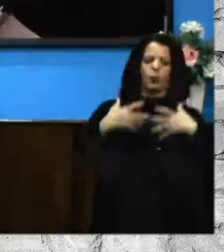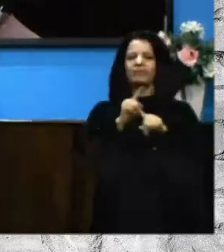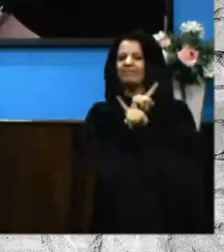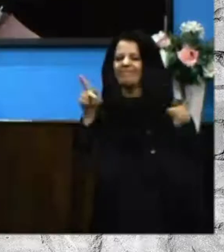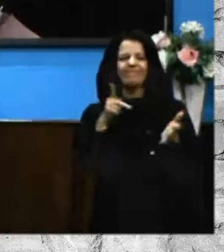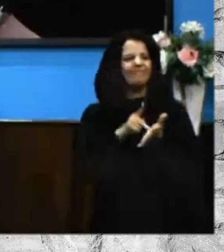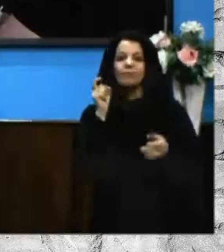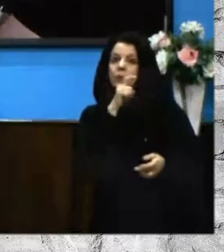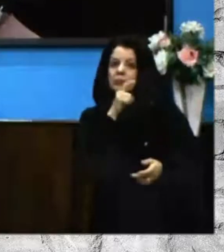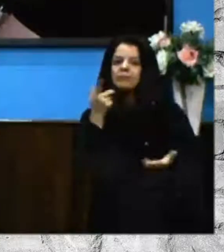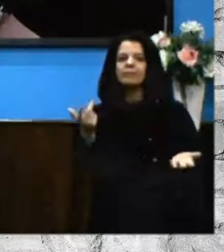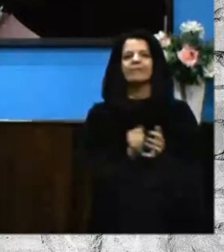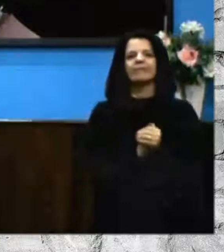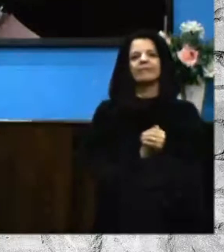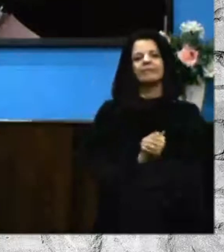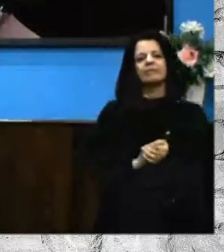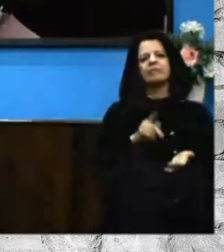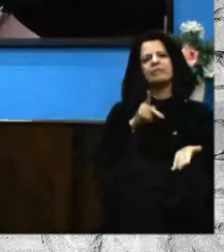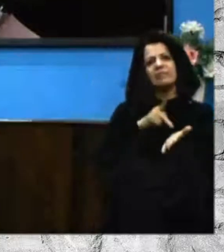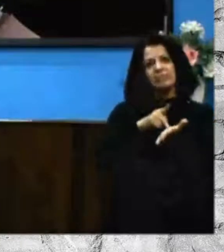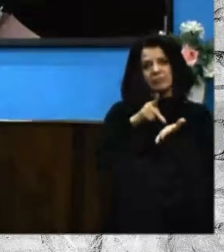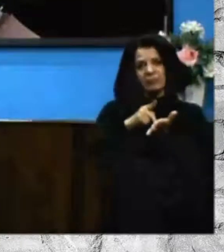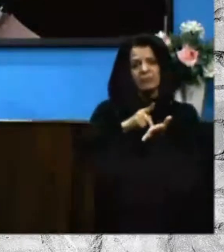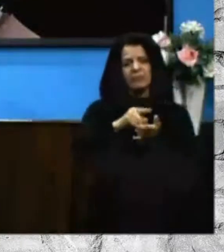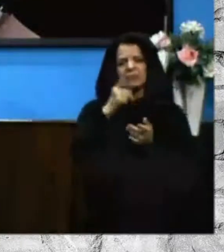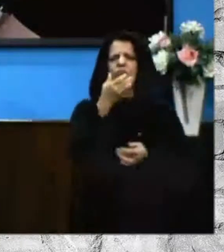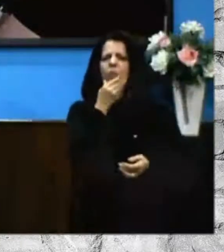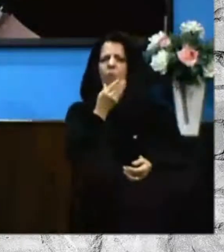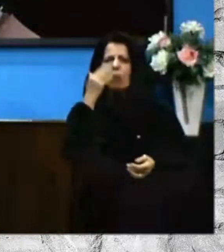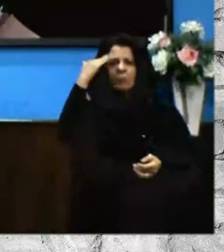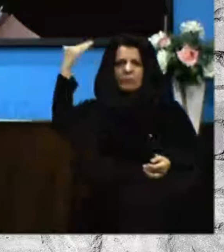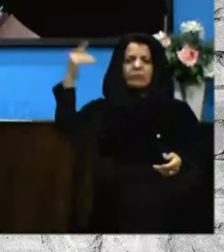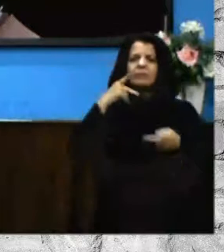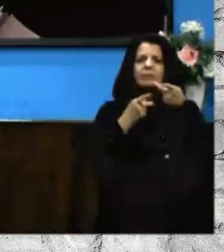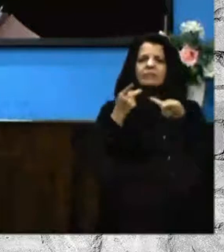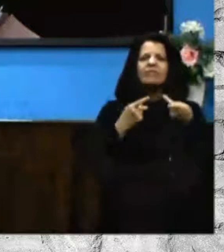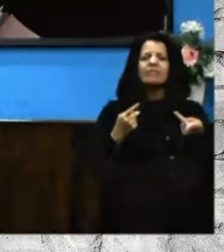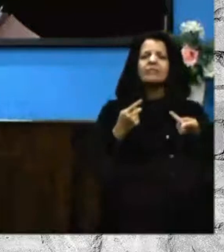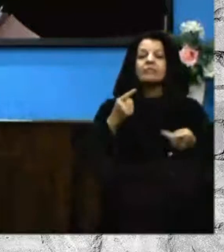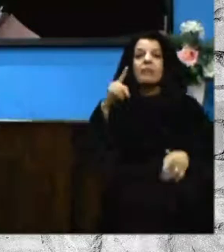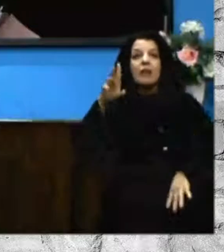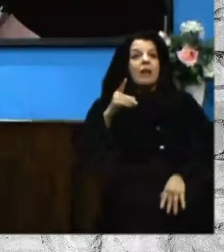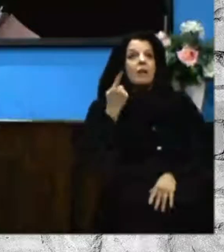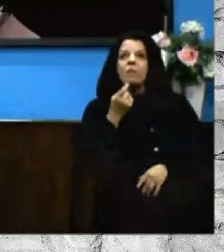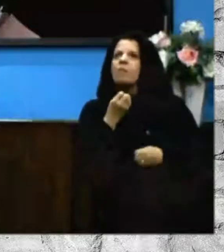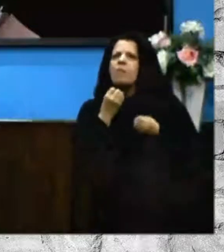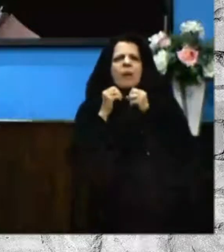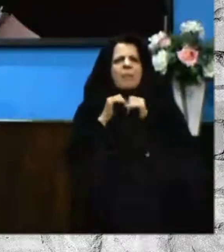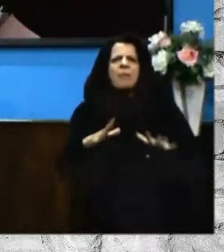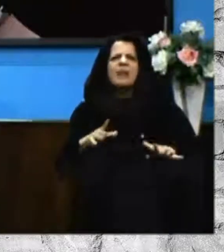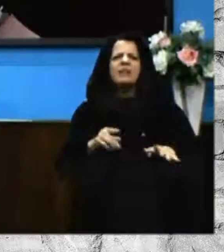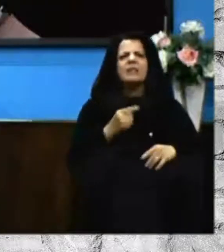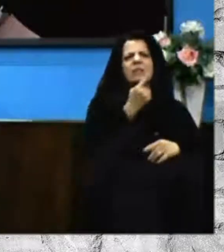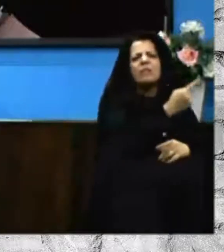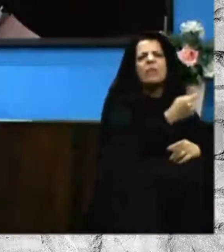verdade. Bem disse a Haile: entre um grande privilégio e uma intensa